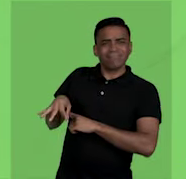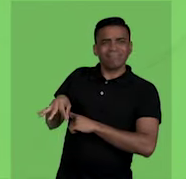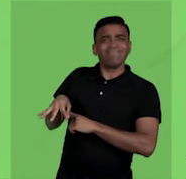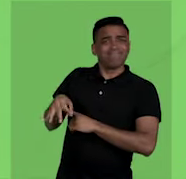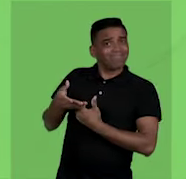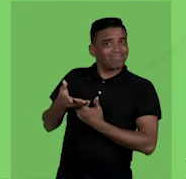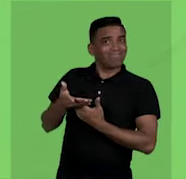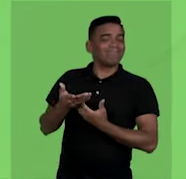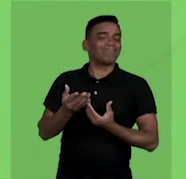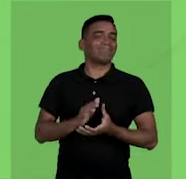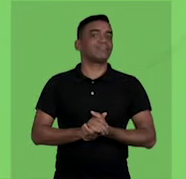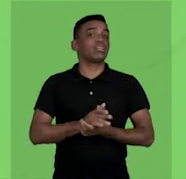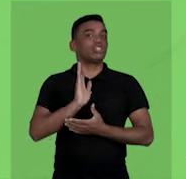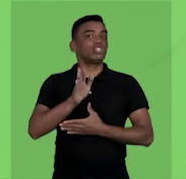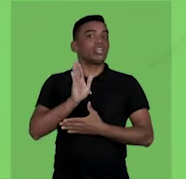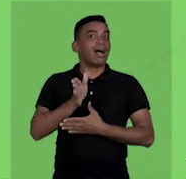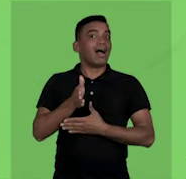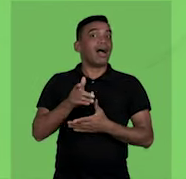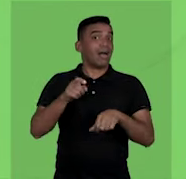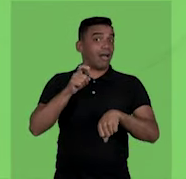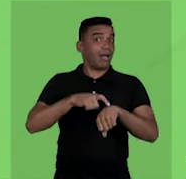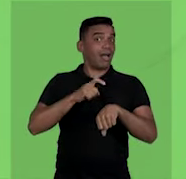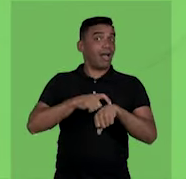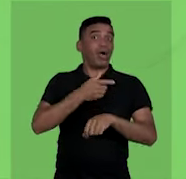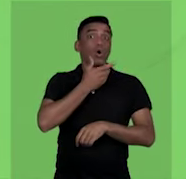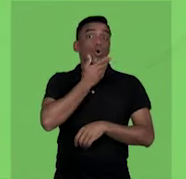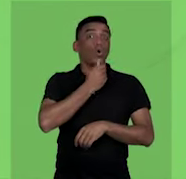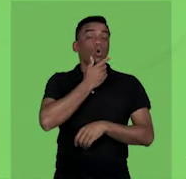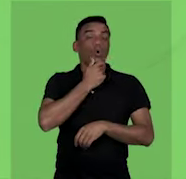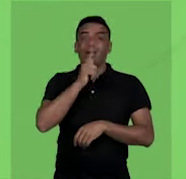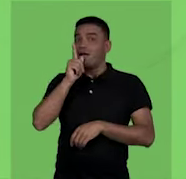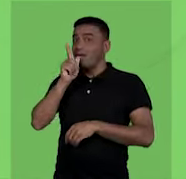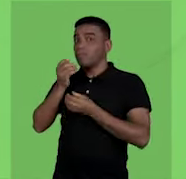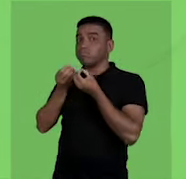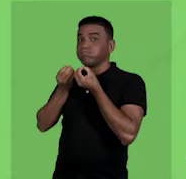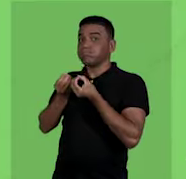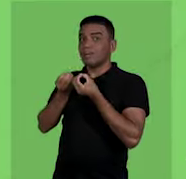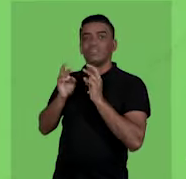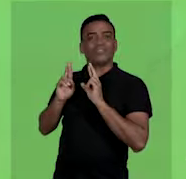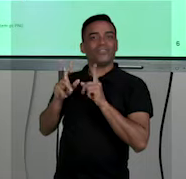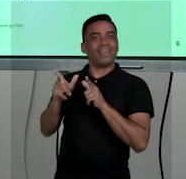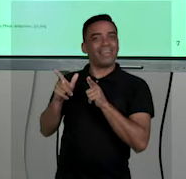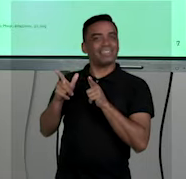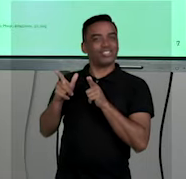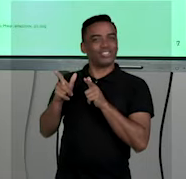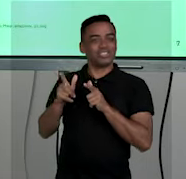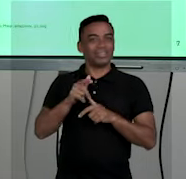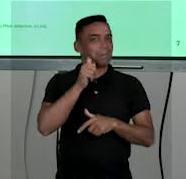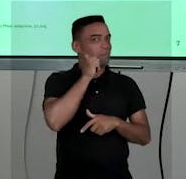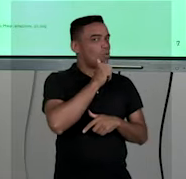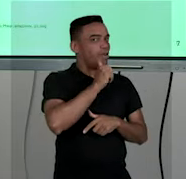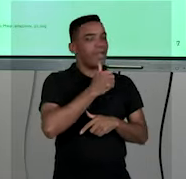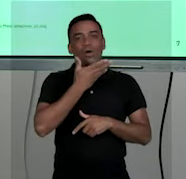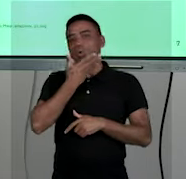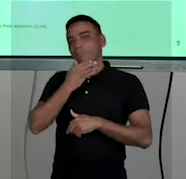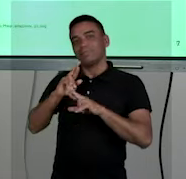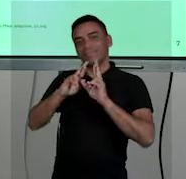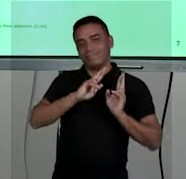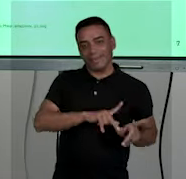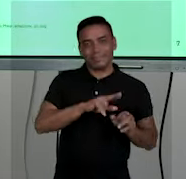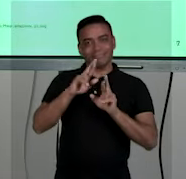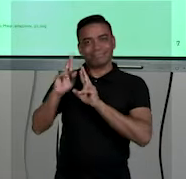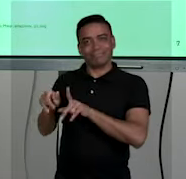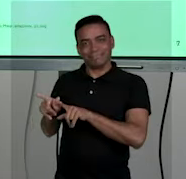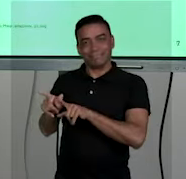vaginal. Já no sistema reprodutor masculino, são diferentes, né? Nós somos anatomicamente diferentes dos homens. Nós